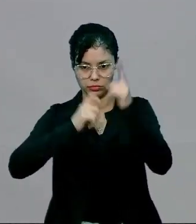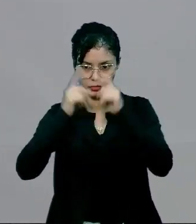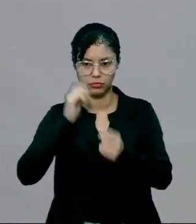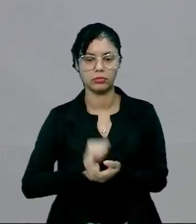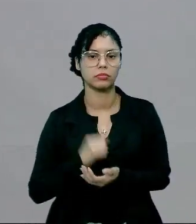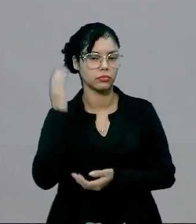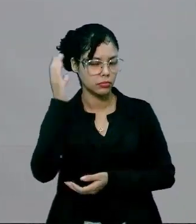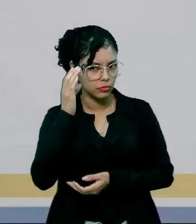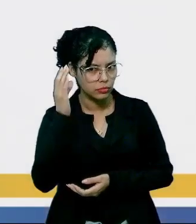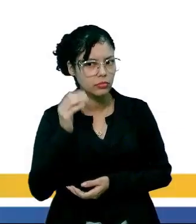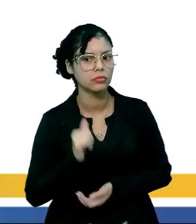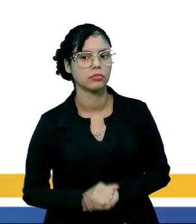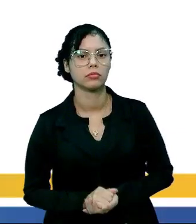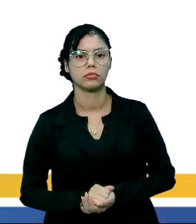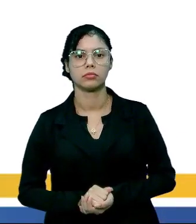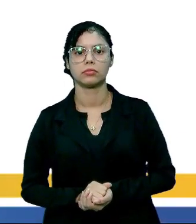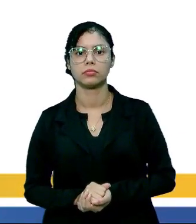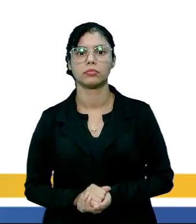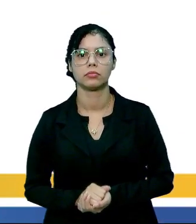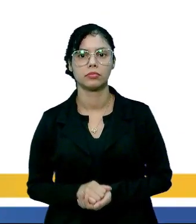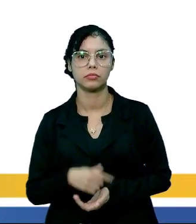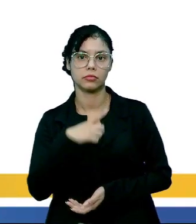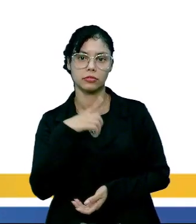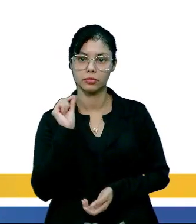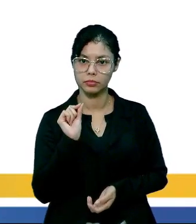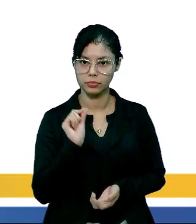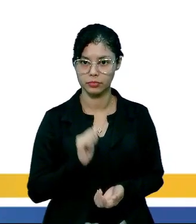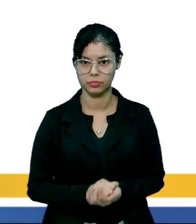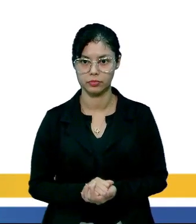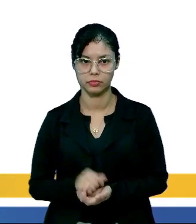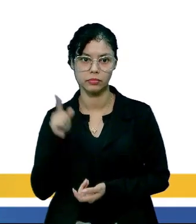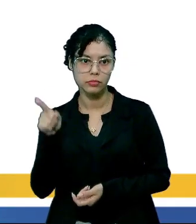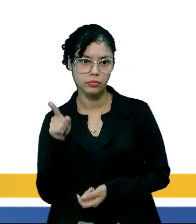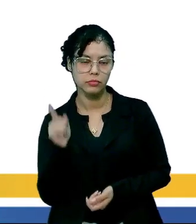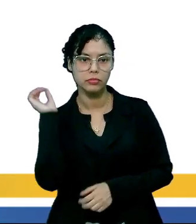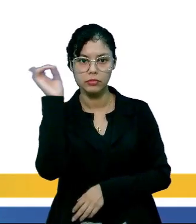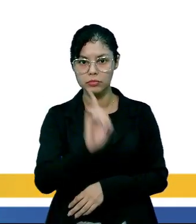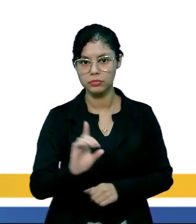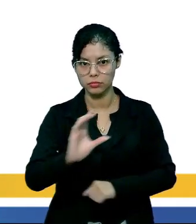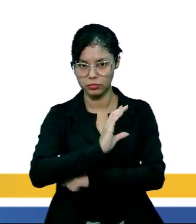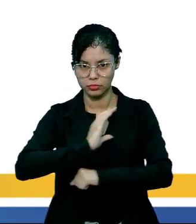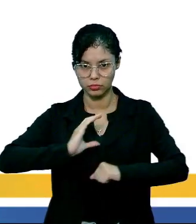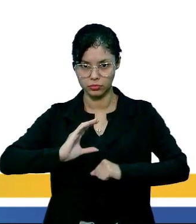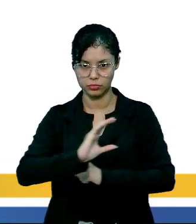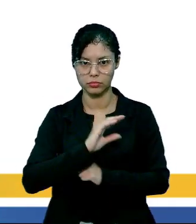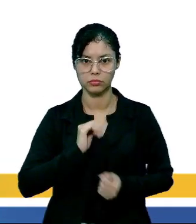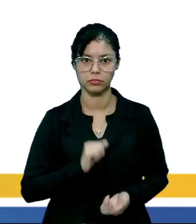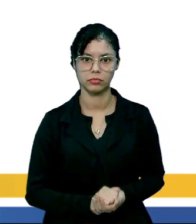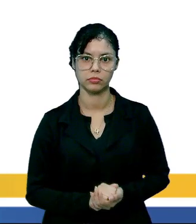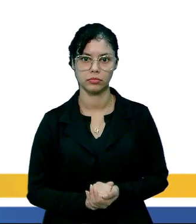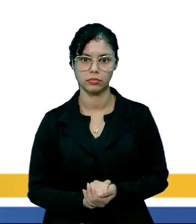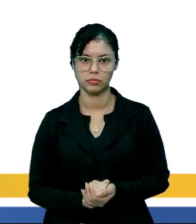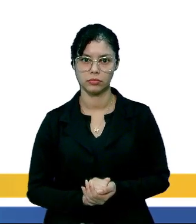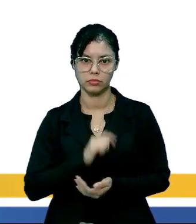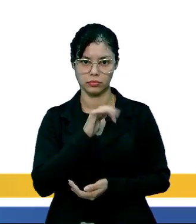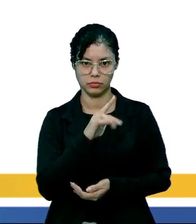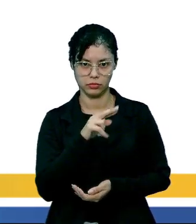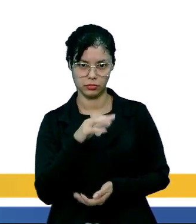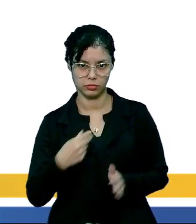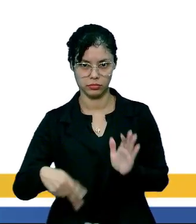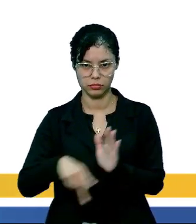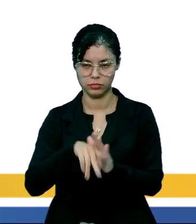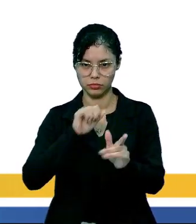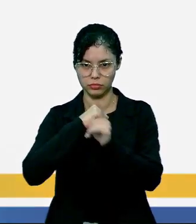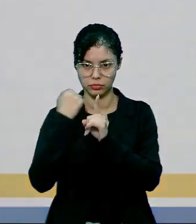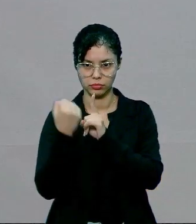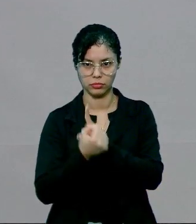com consciência, tá? E aí nós temos aqui, ela é um direito constitucional e um esteio do